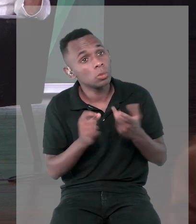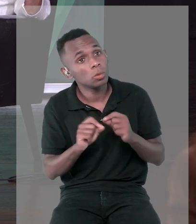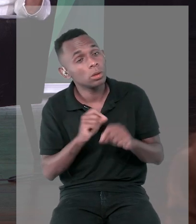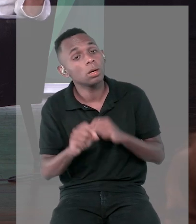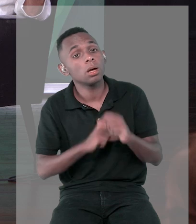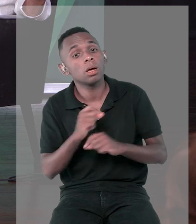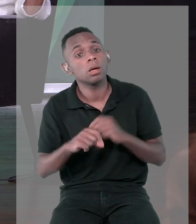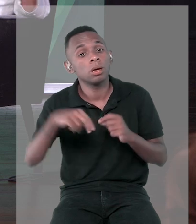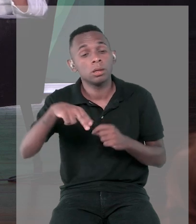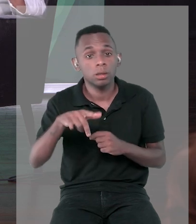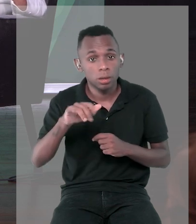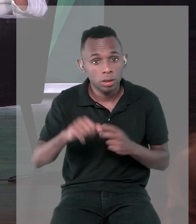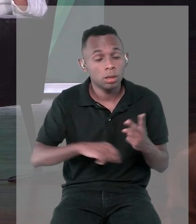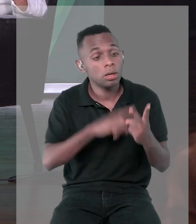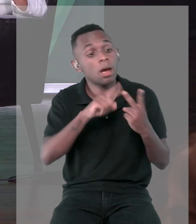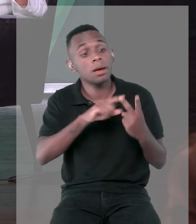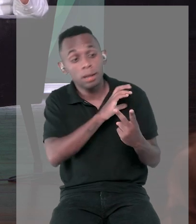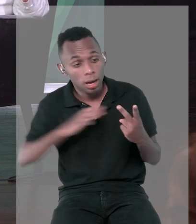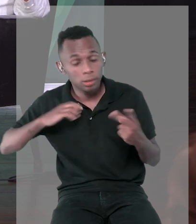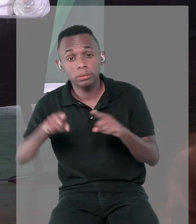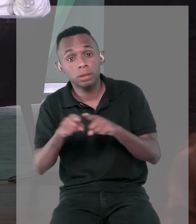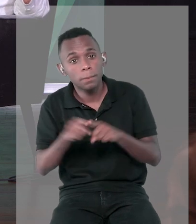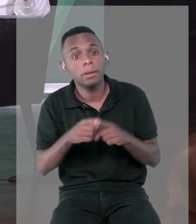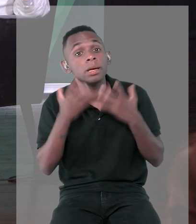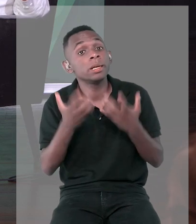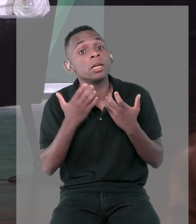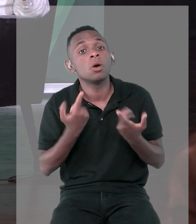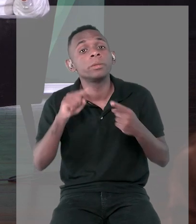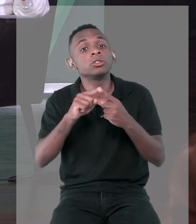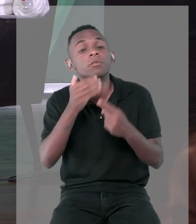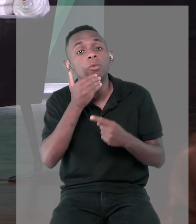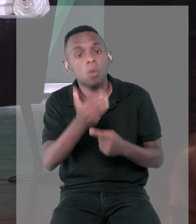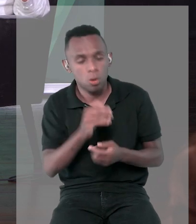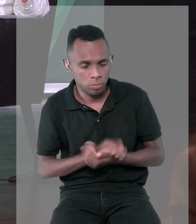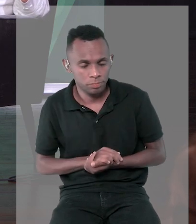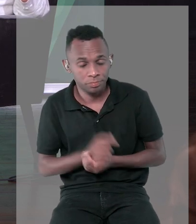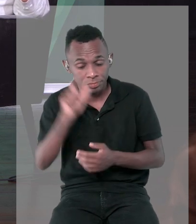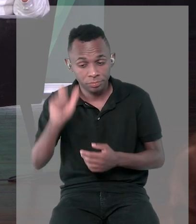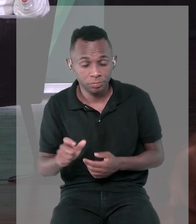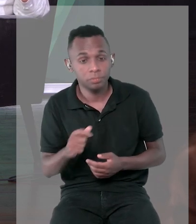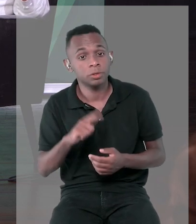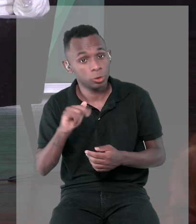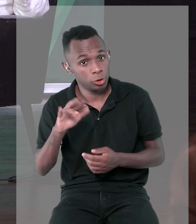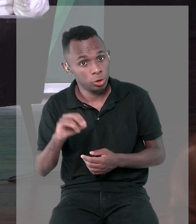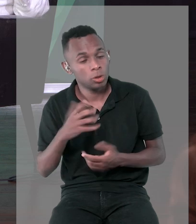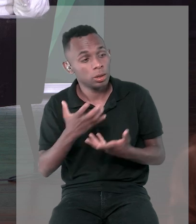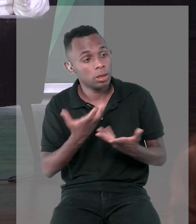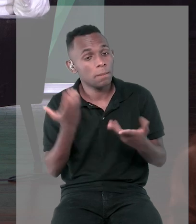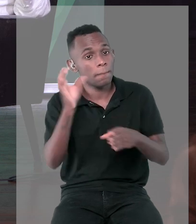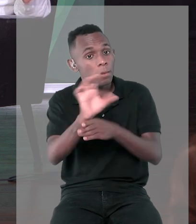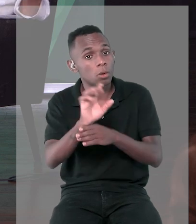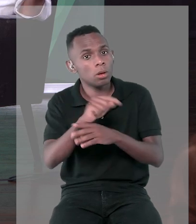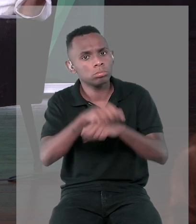Carmen publicar a Nélida Pinhon e a Clarice. O que ele queria? Ele queria uma publicação